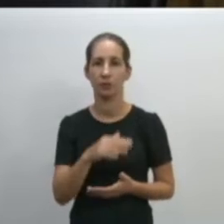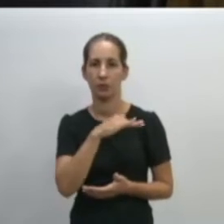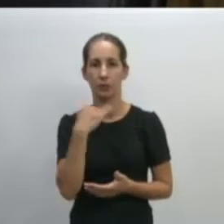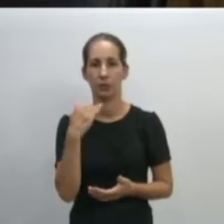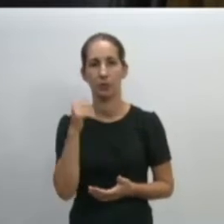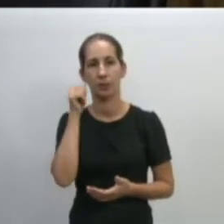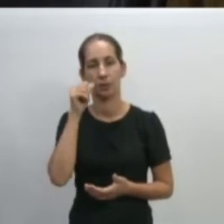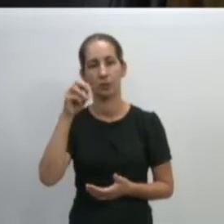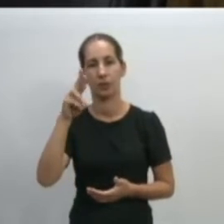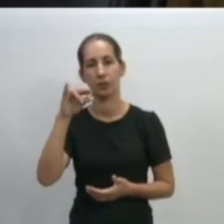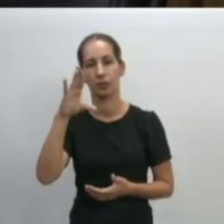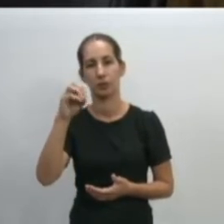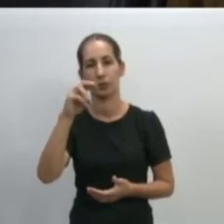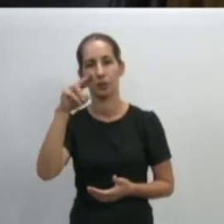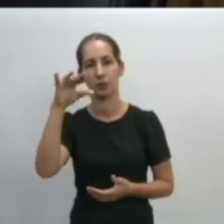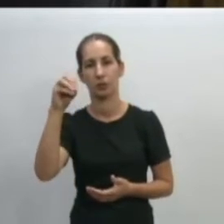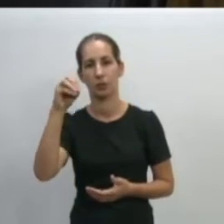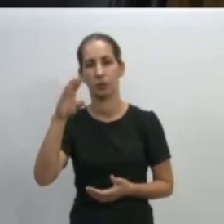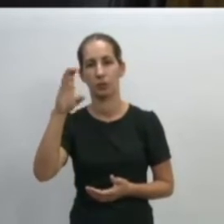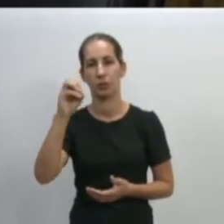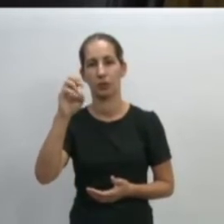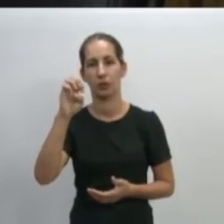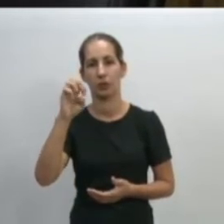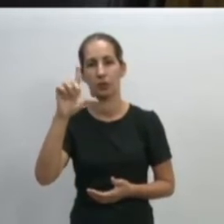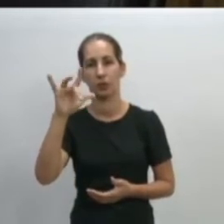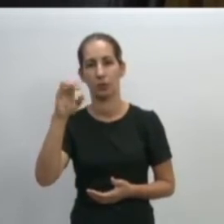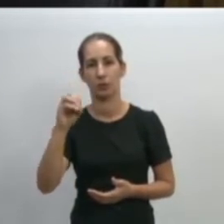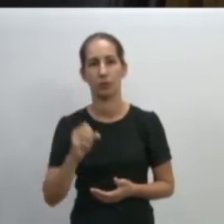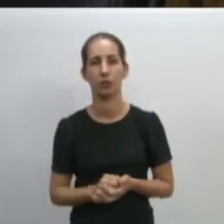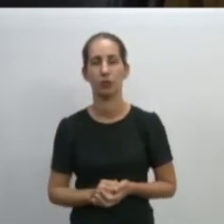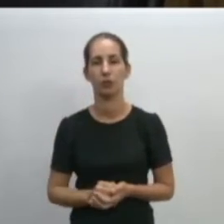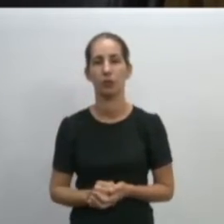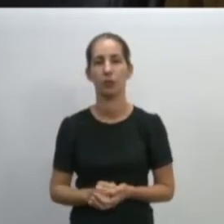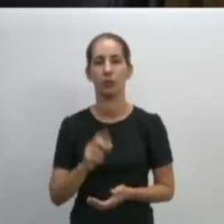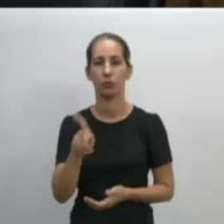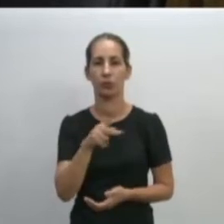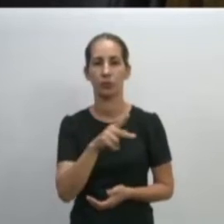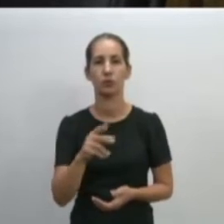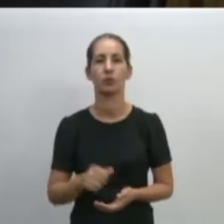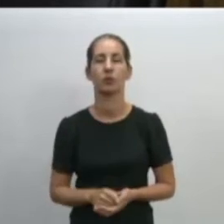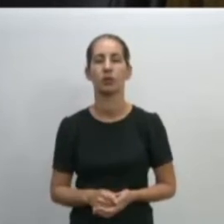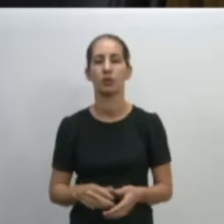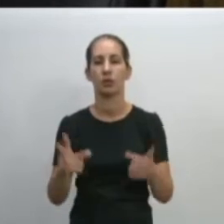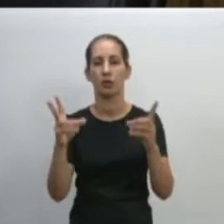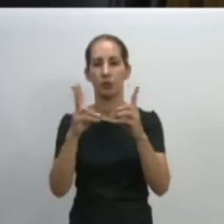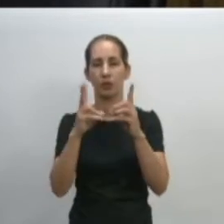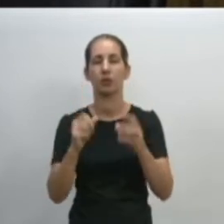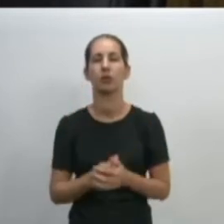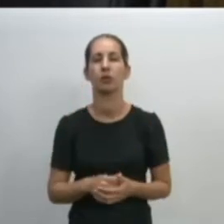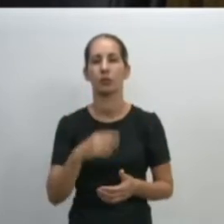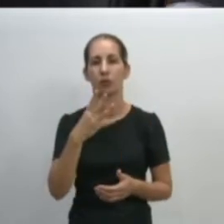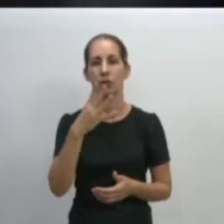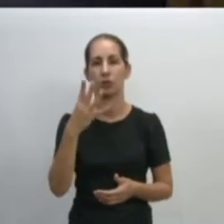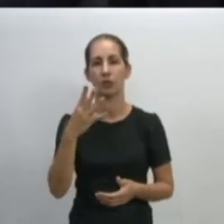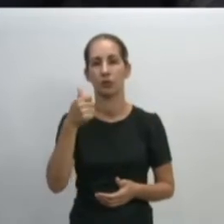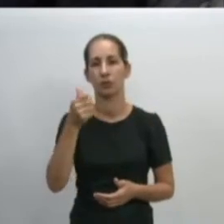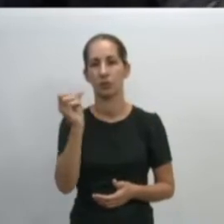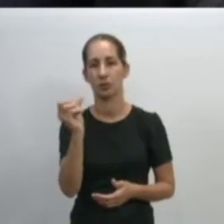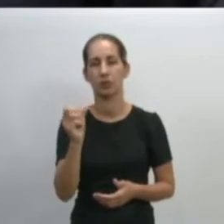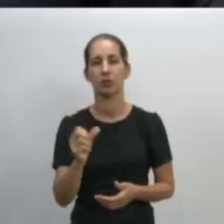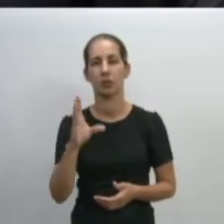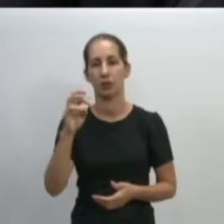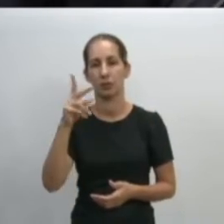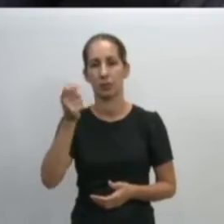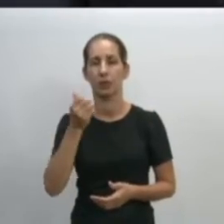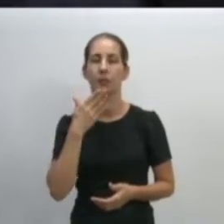da senhora Maria da Conceição Guilherme Coelho, professora da UFRN. Requerimento 4416, vereadora Camila,